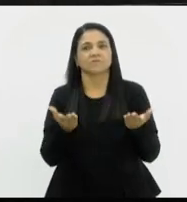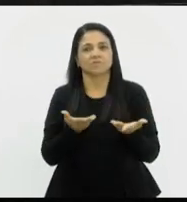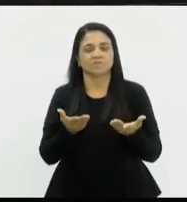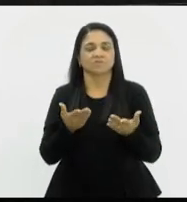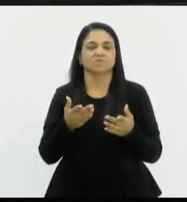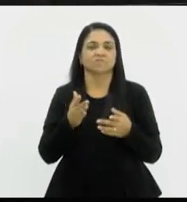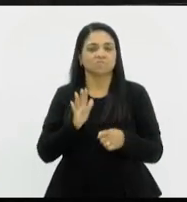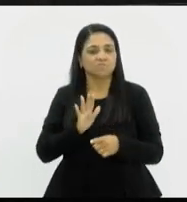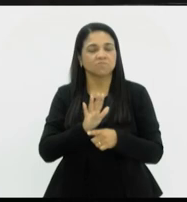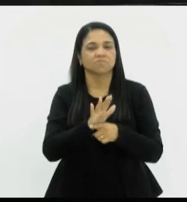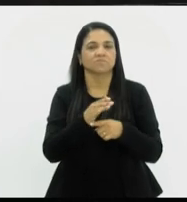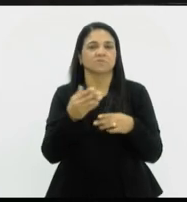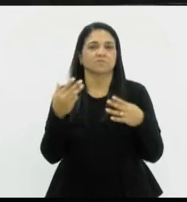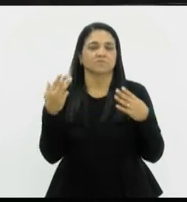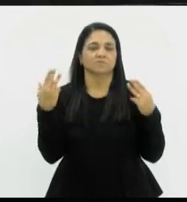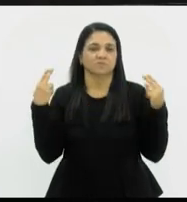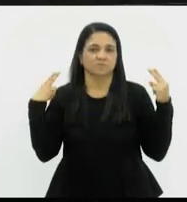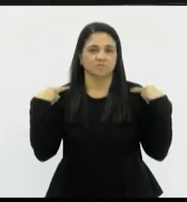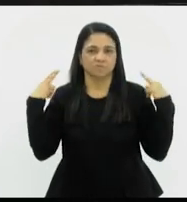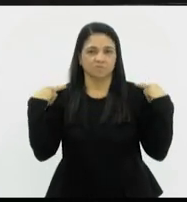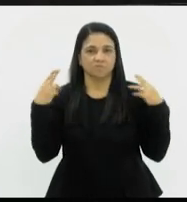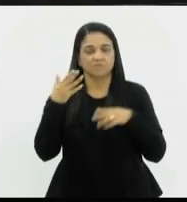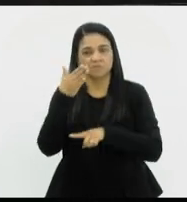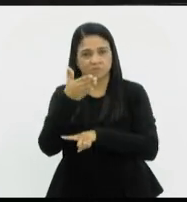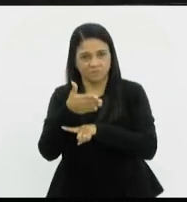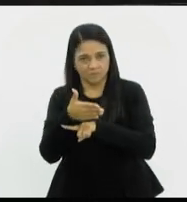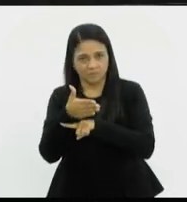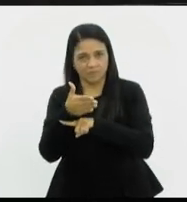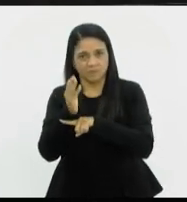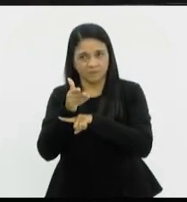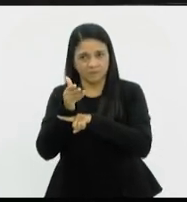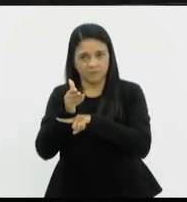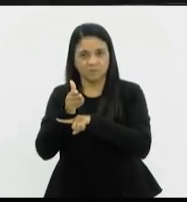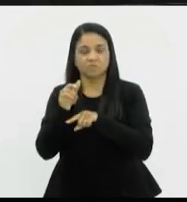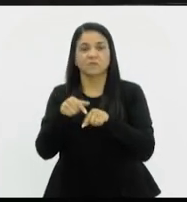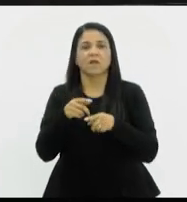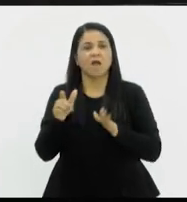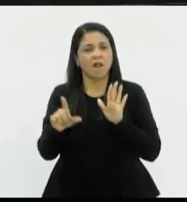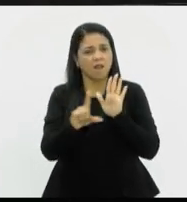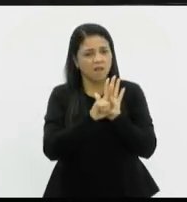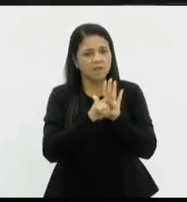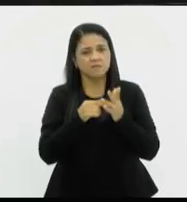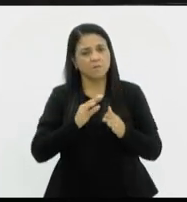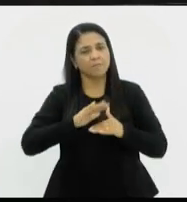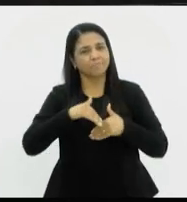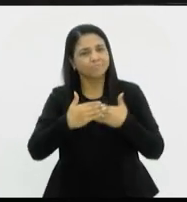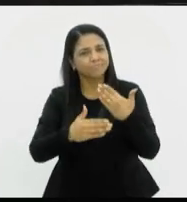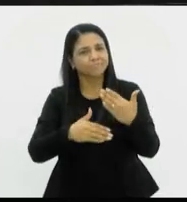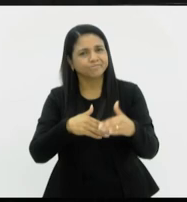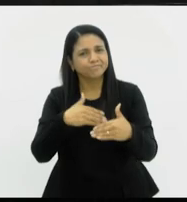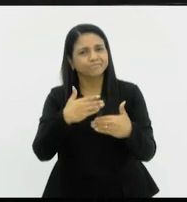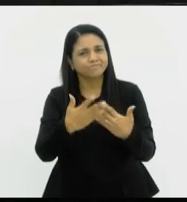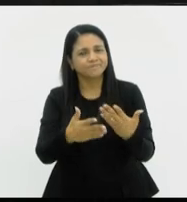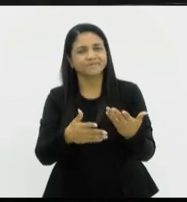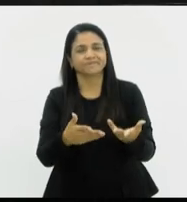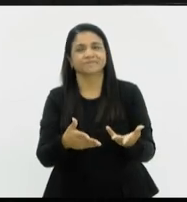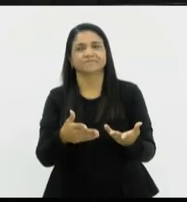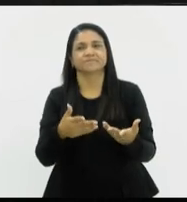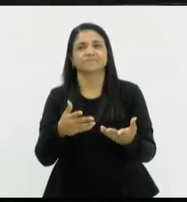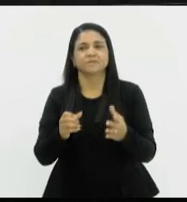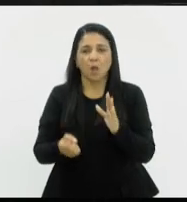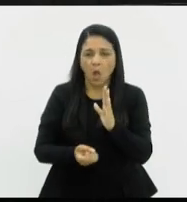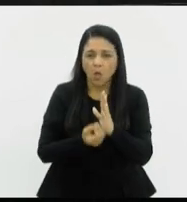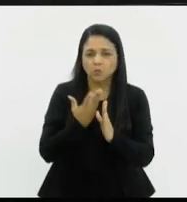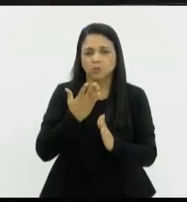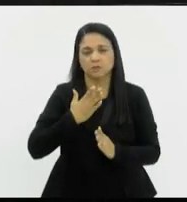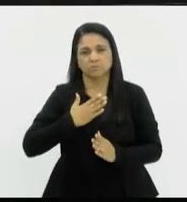taxistas. Essa lei vem sendo sempre efetivamente prorrogada, porque é de nossa autoria, e eu tive